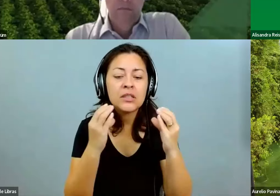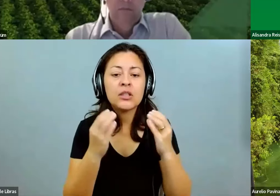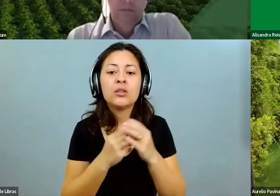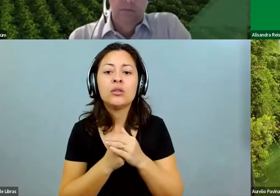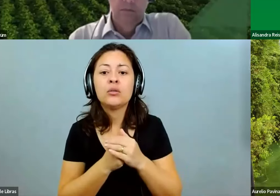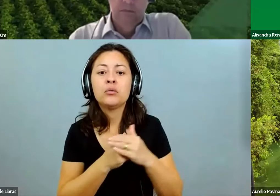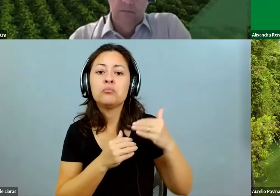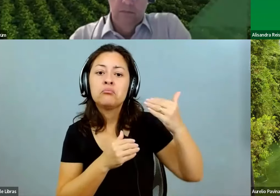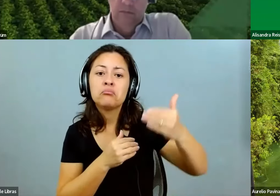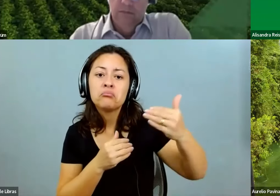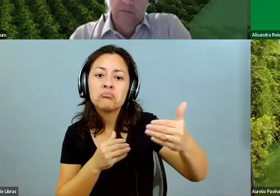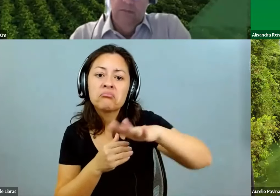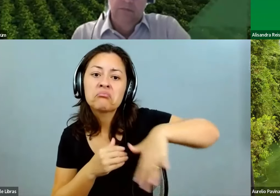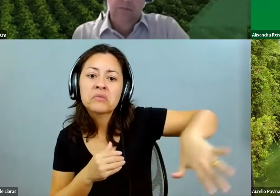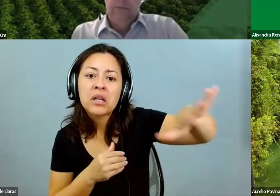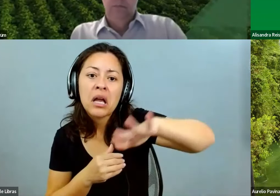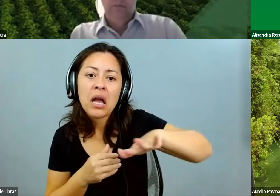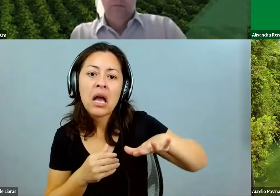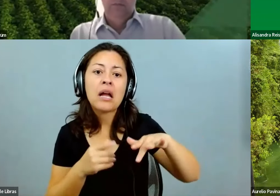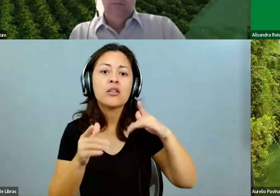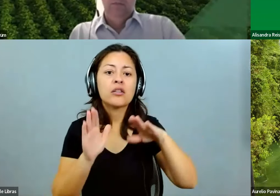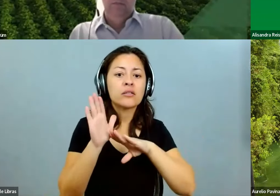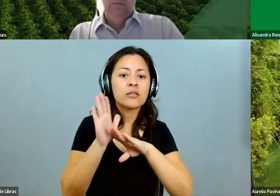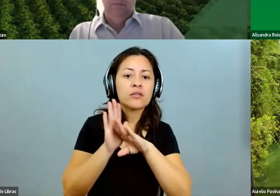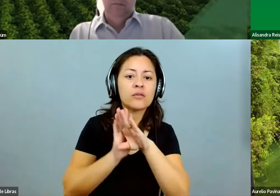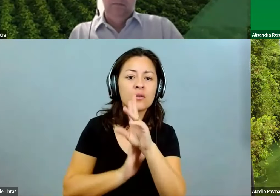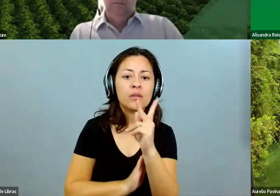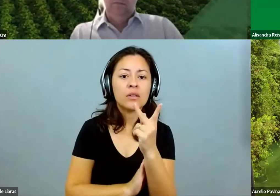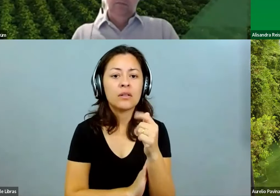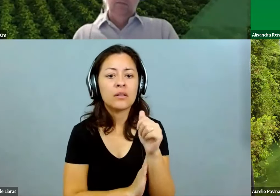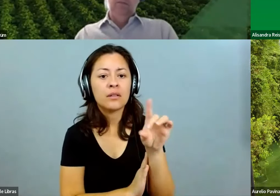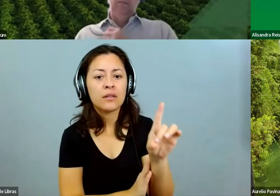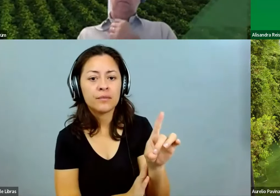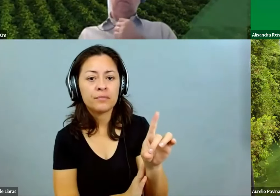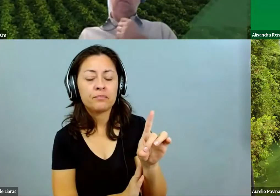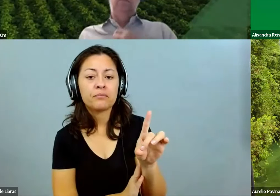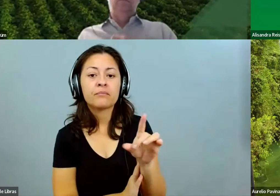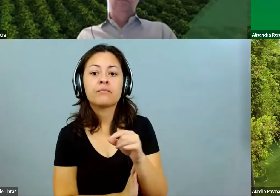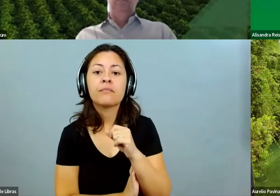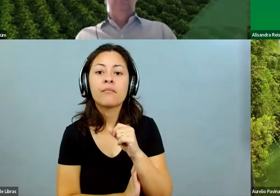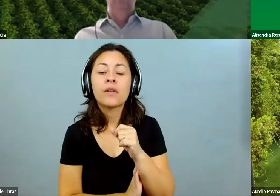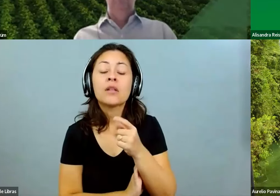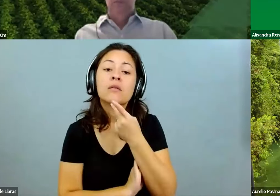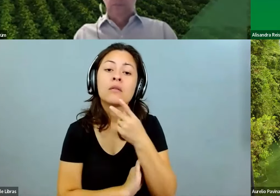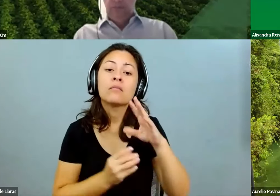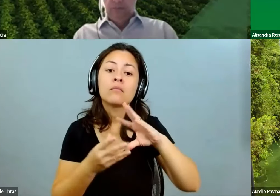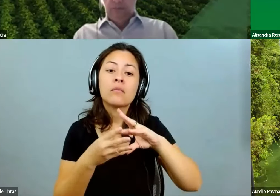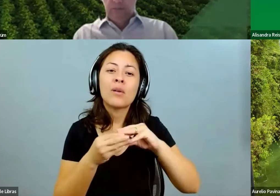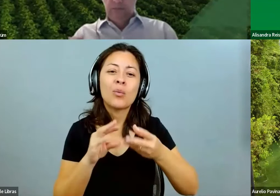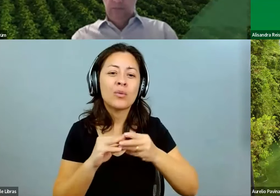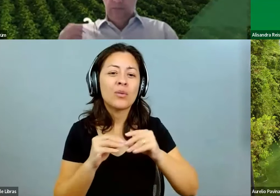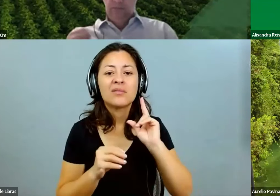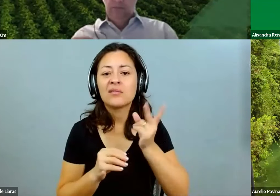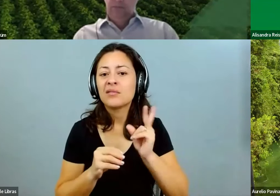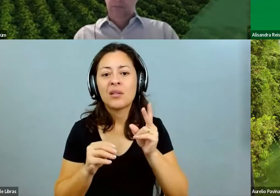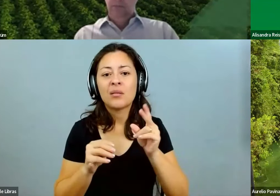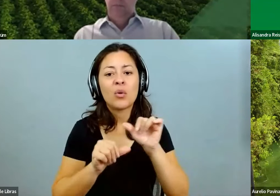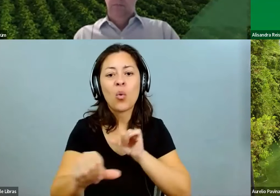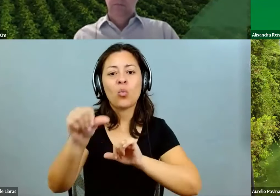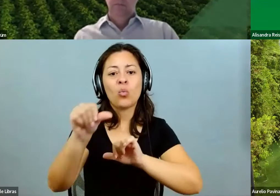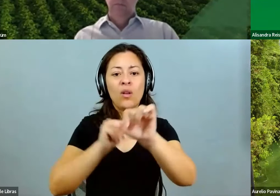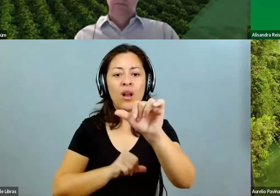e de perspectiva de evoluir nos Reds esse cenário do algodão de de sempre com a culta muito invertida ele nos coloca